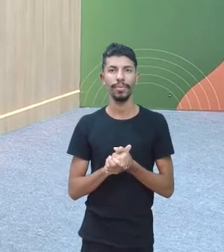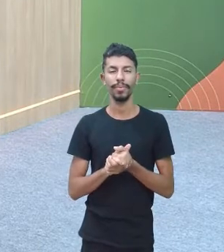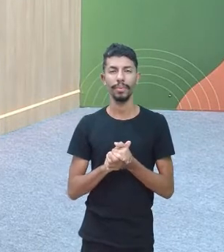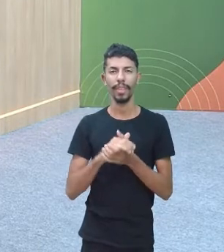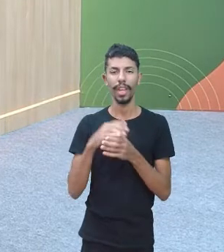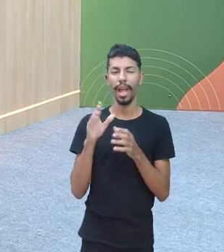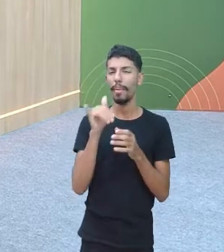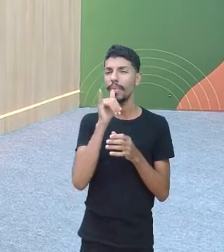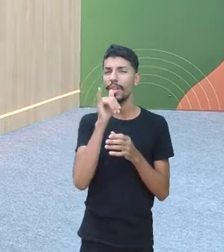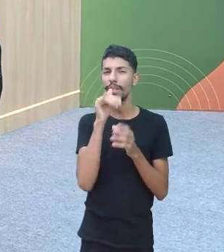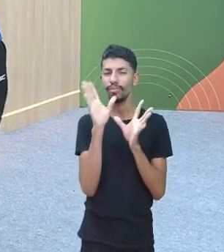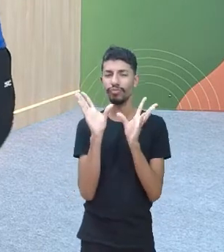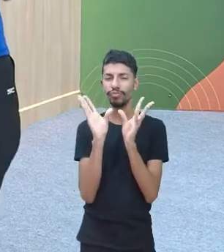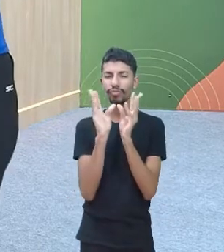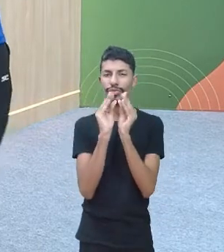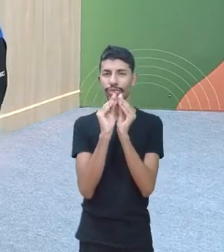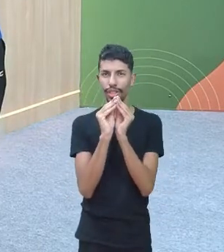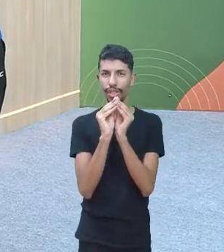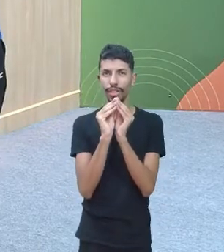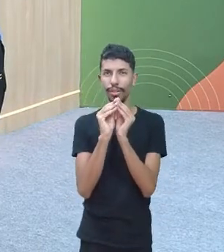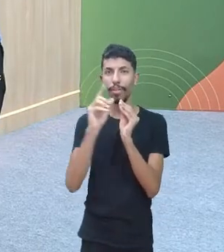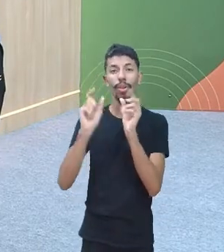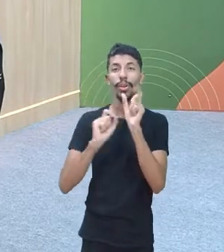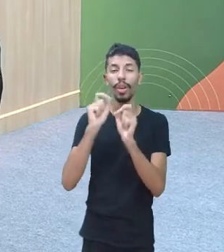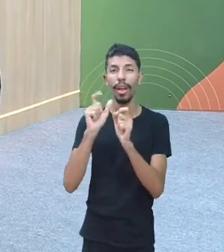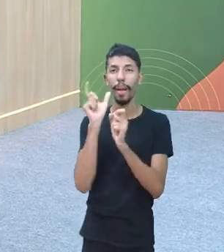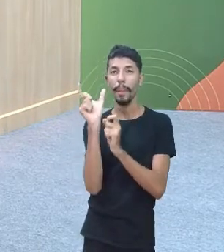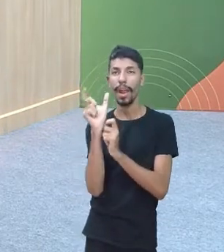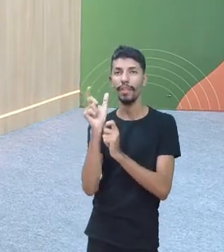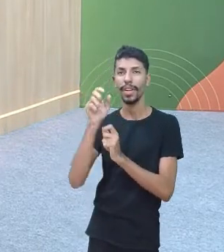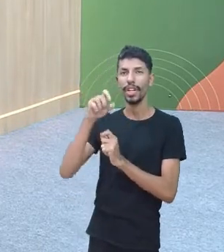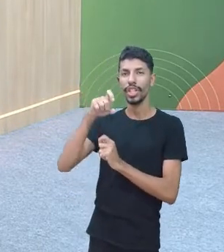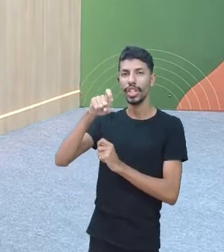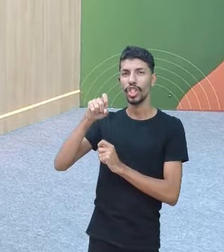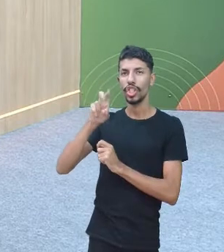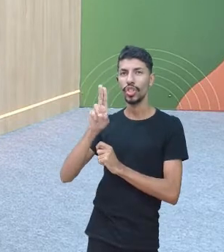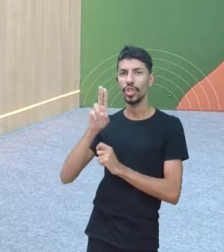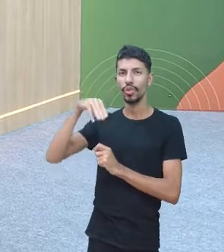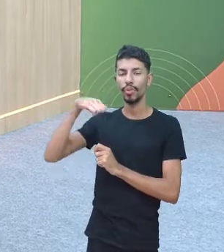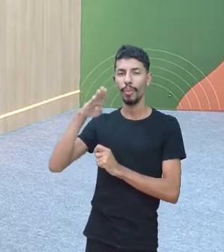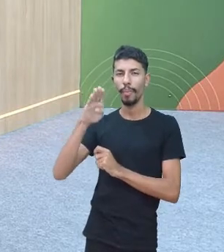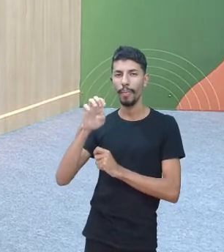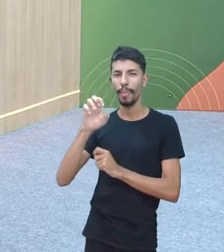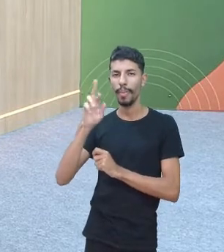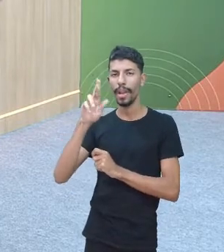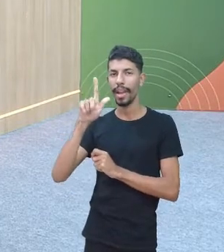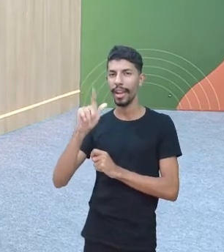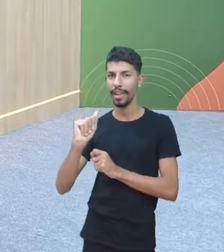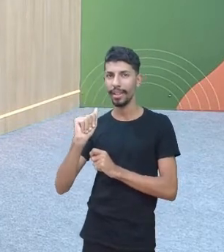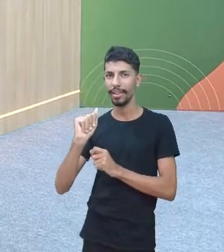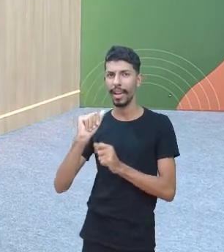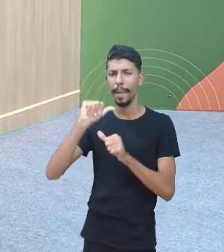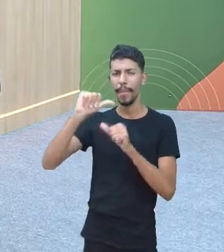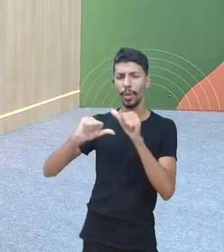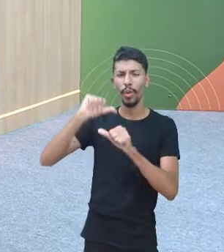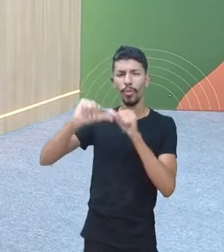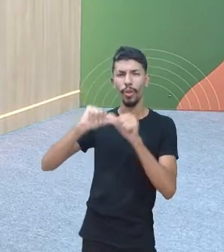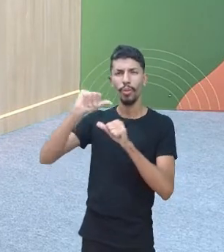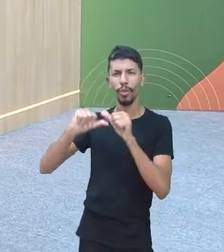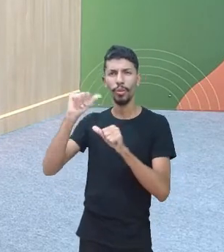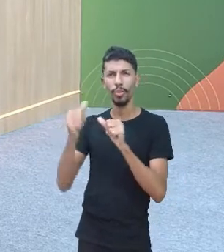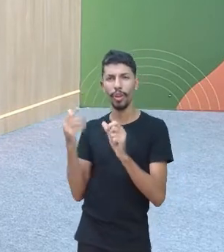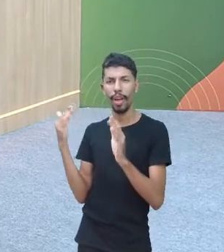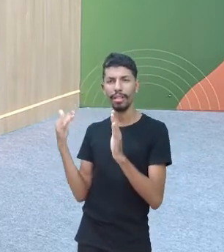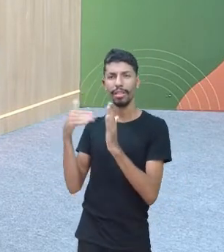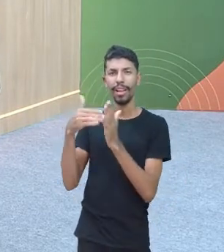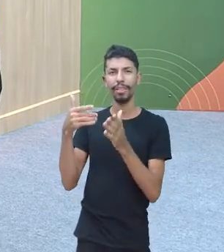forma reduzida de chumberga. E aí era chumberga, chumbrega, brega. Vê, tu não sabia,